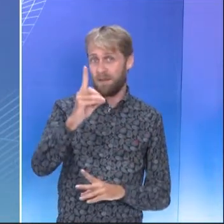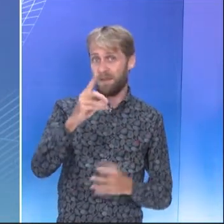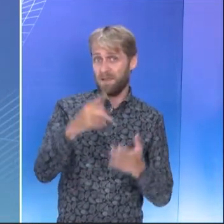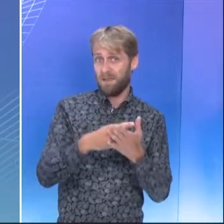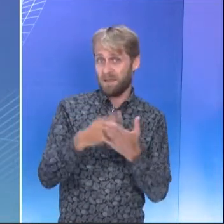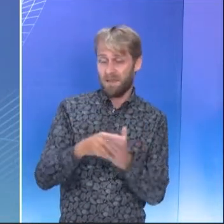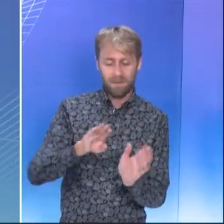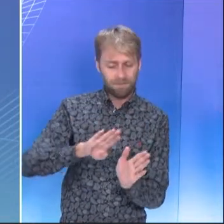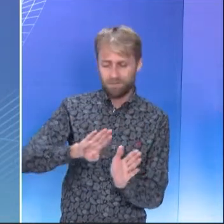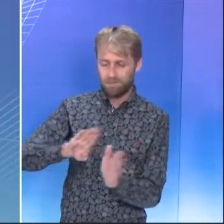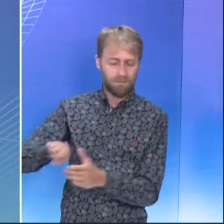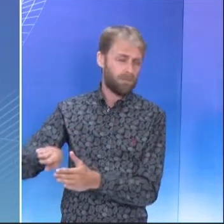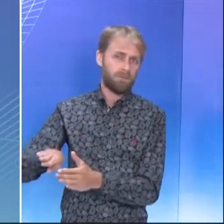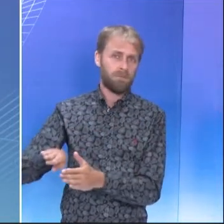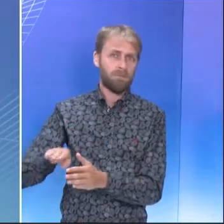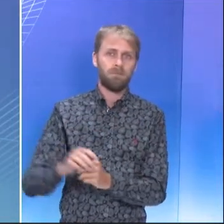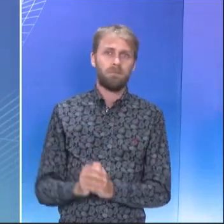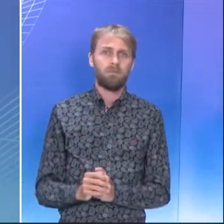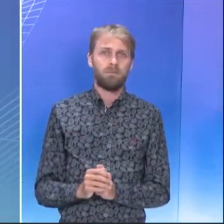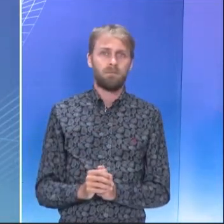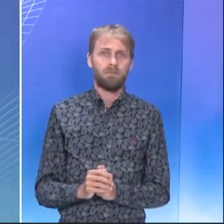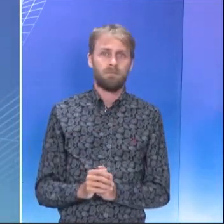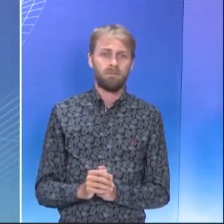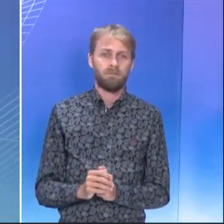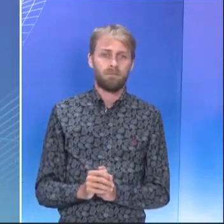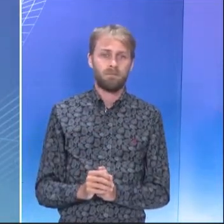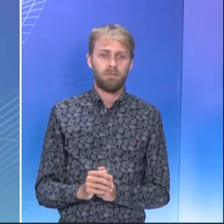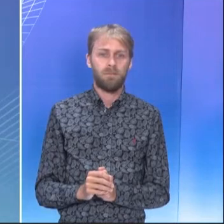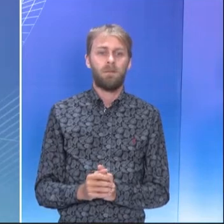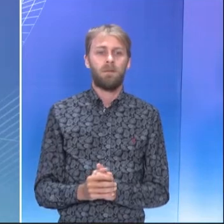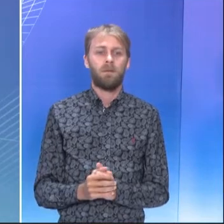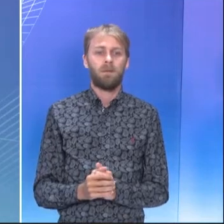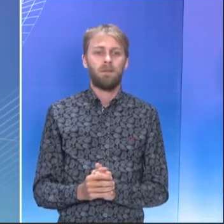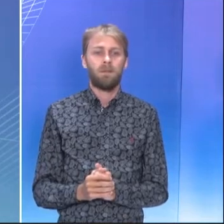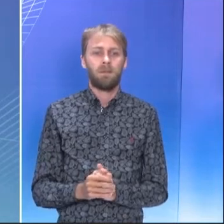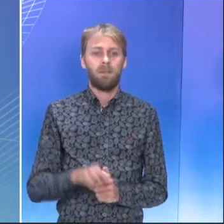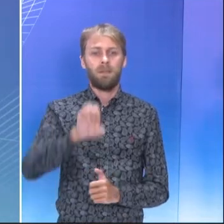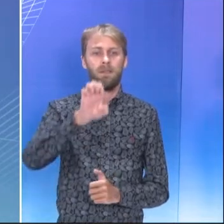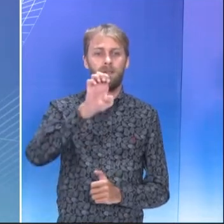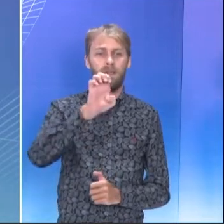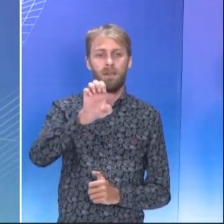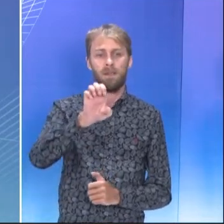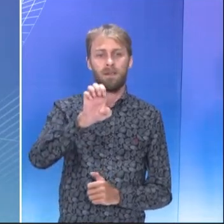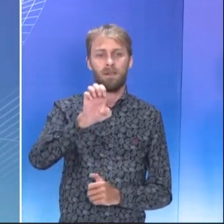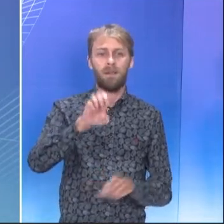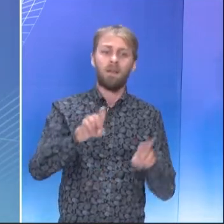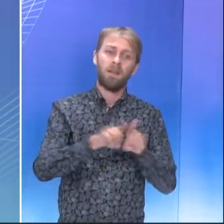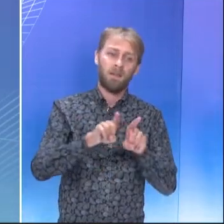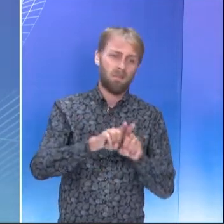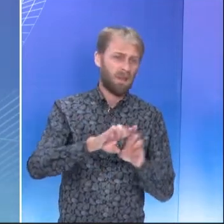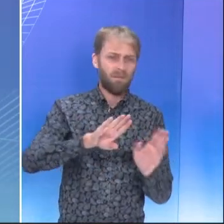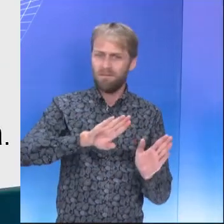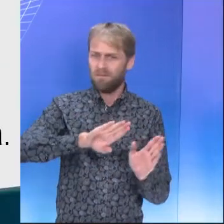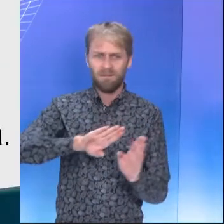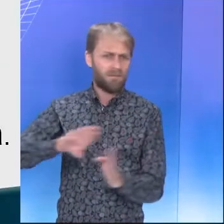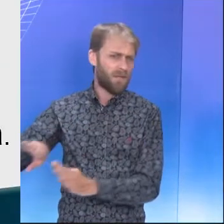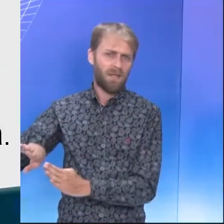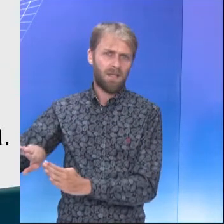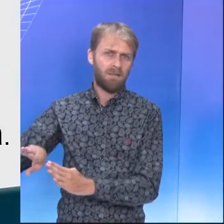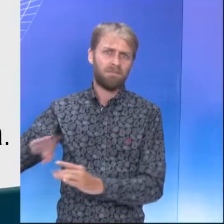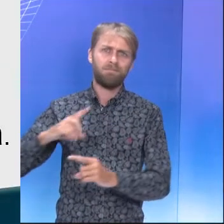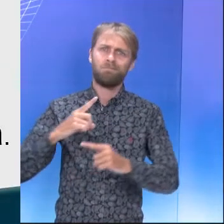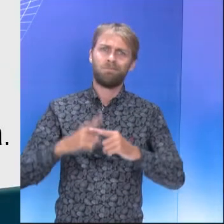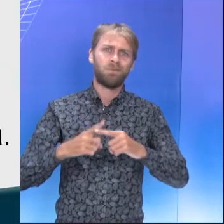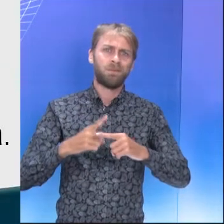fora. Ela é uma questão já que é perene entre os povos, né? E aí também não é a formulação